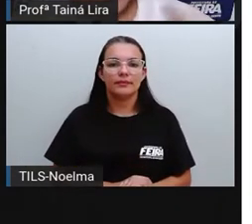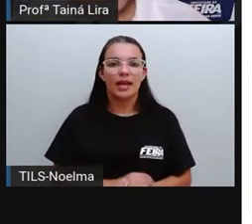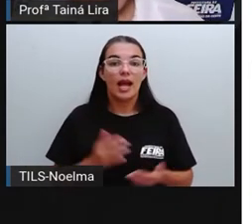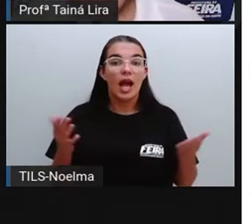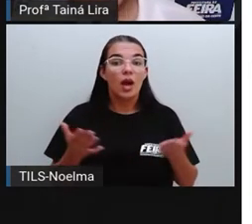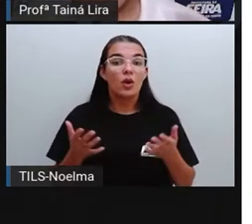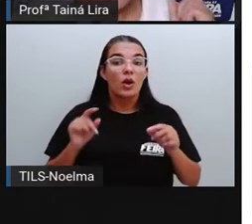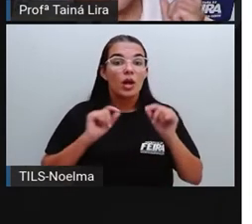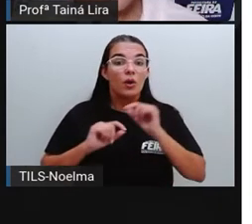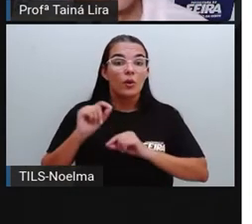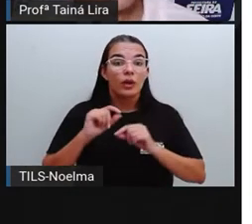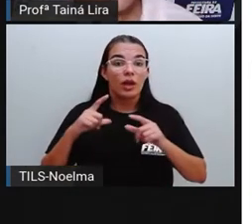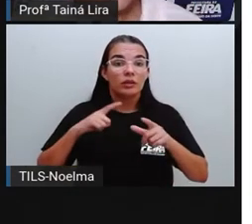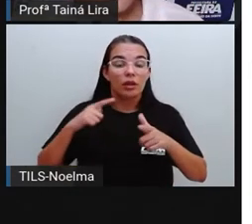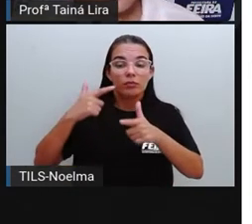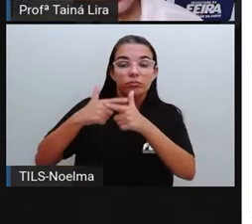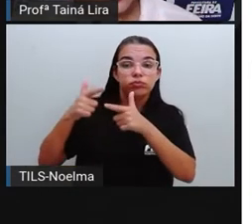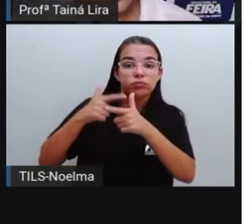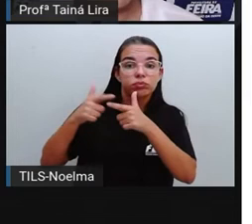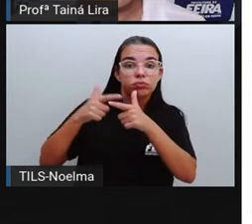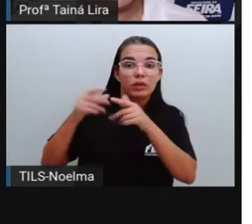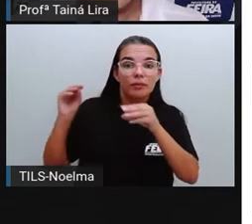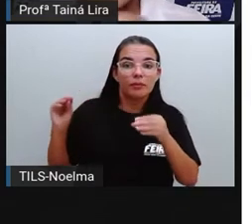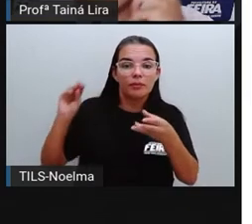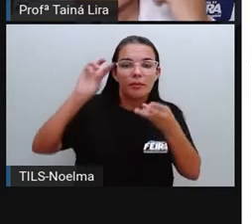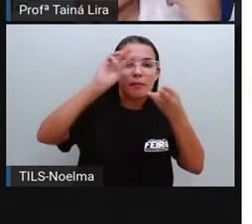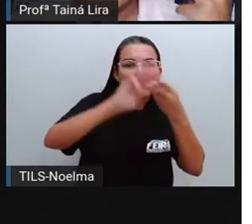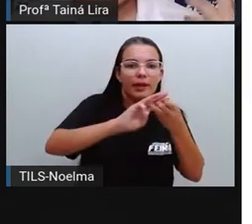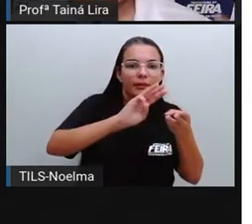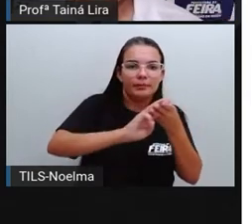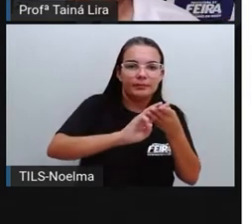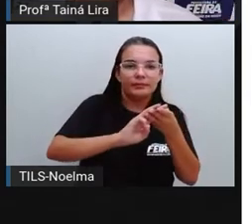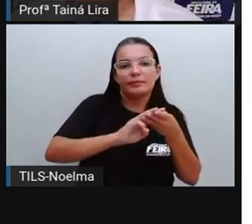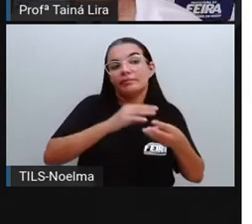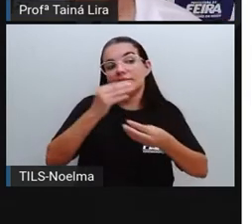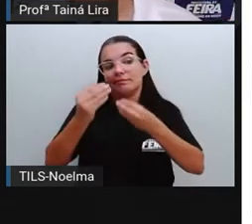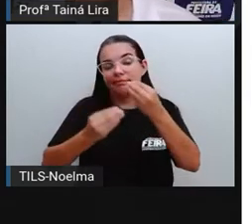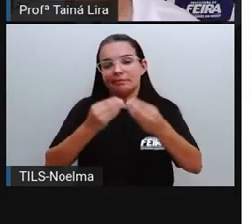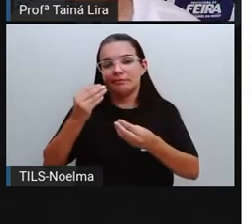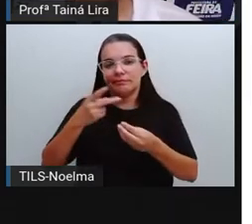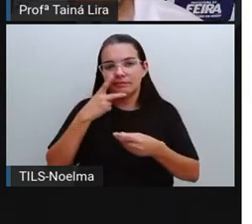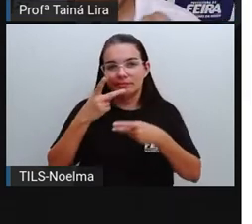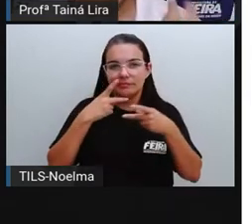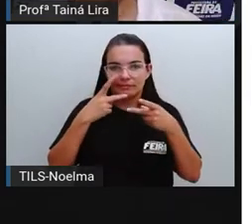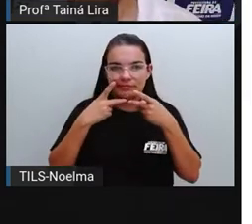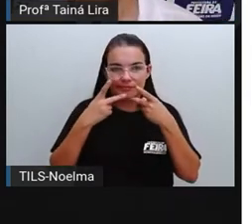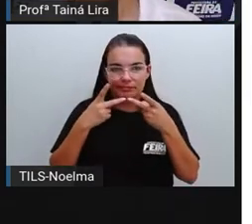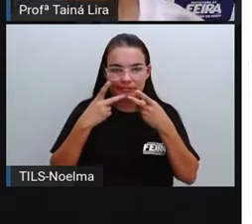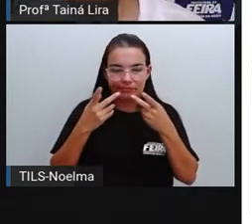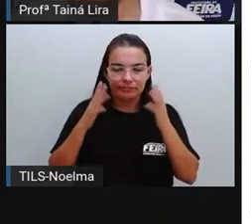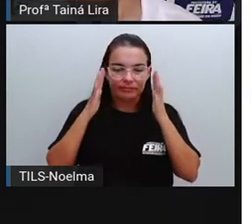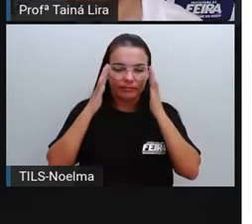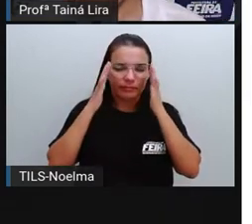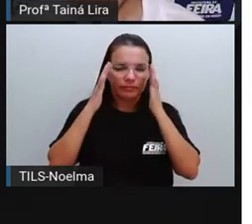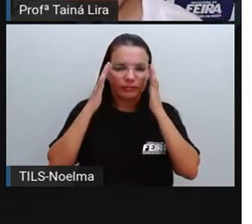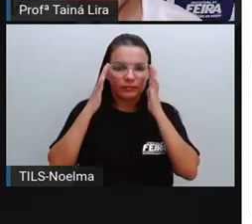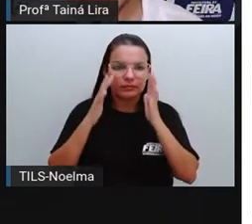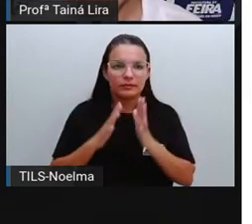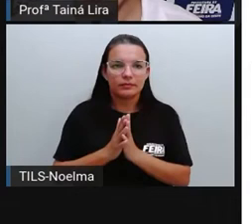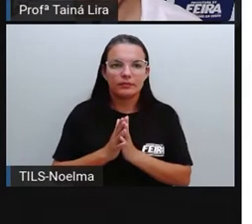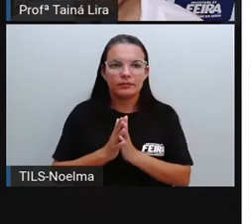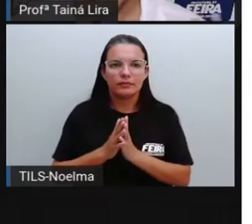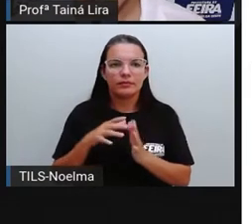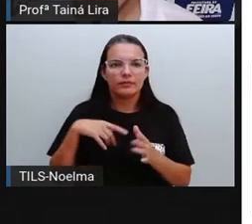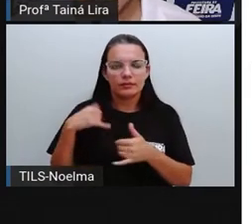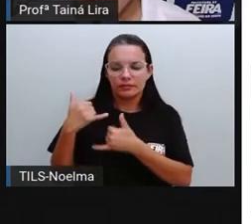E agora a gente vai problematizar esse jogo. Vamos falar aí, né? Eu estava fazendo, né,